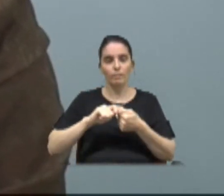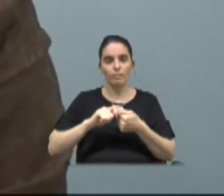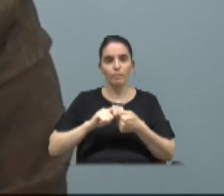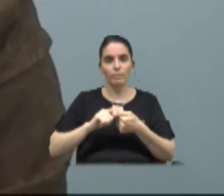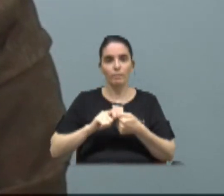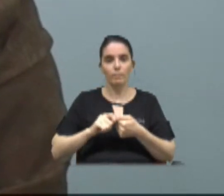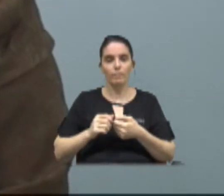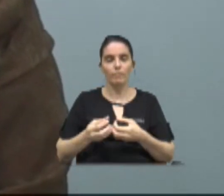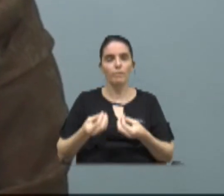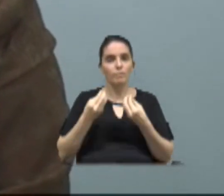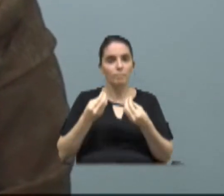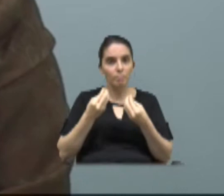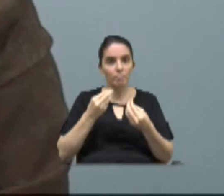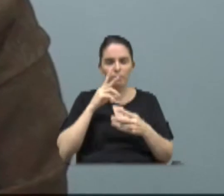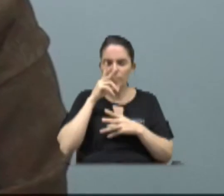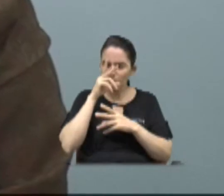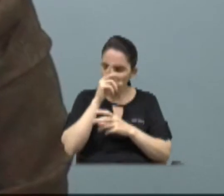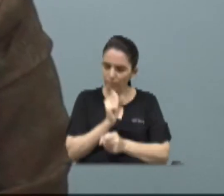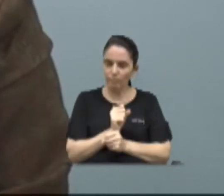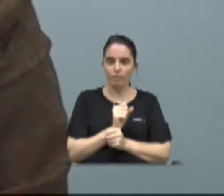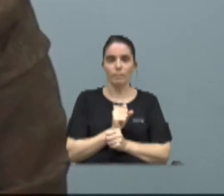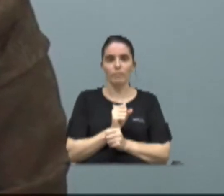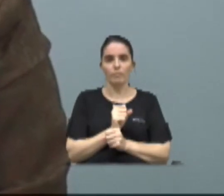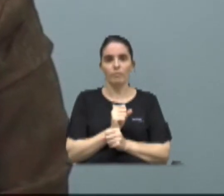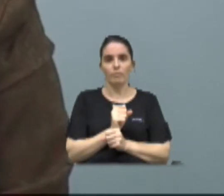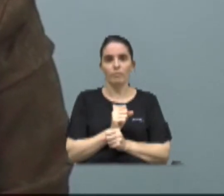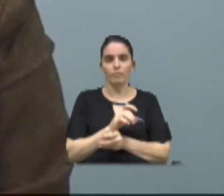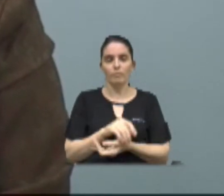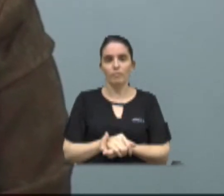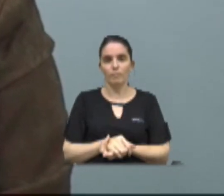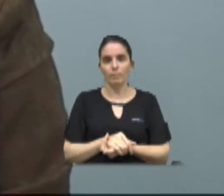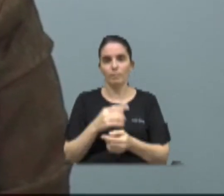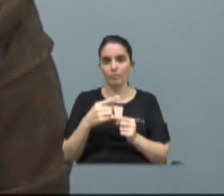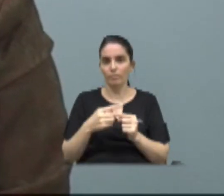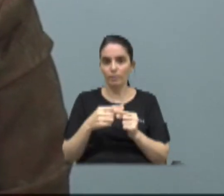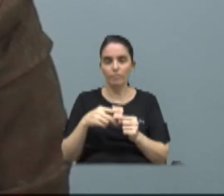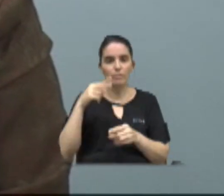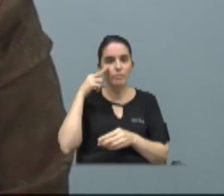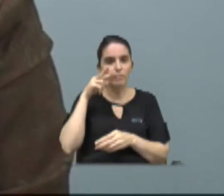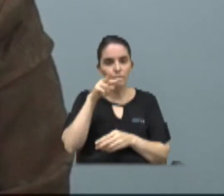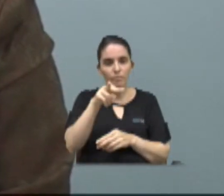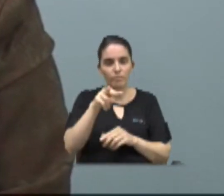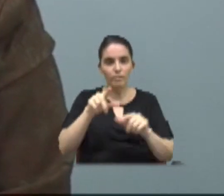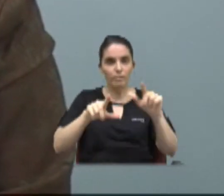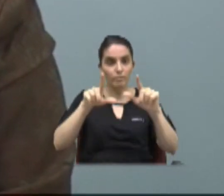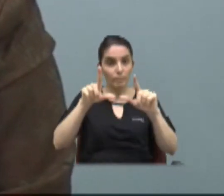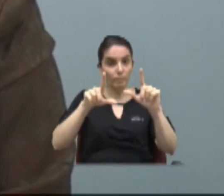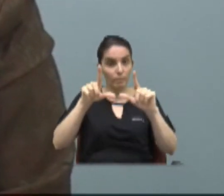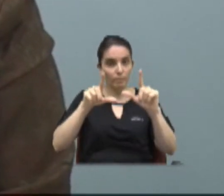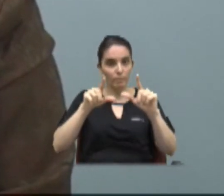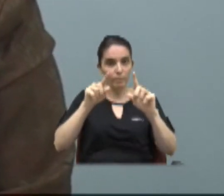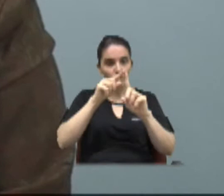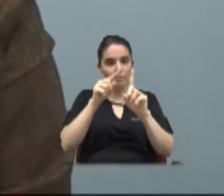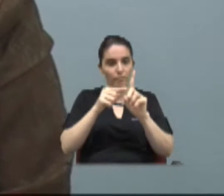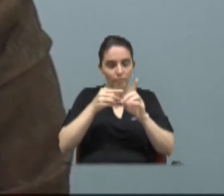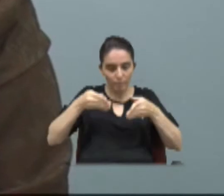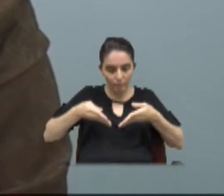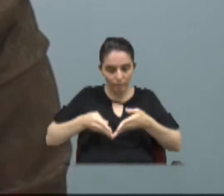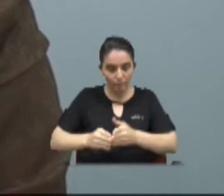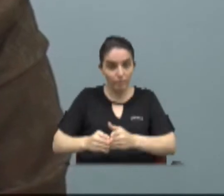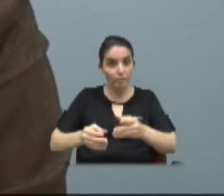é forte em nós. E quantas vezes a gente assiste, às vezes até um parto sendo feito dentro de um